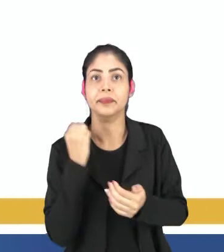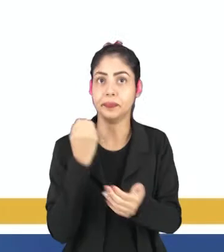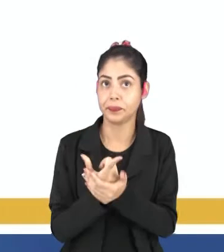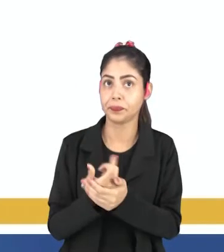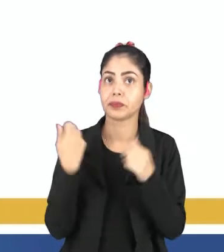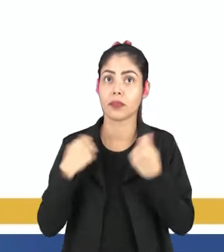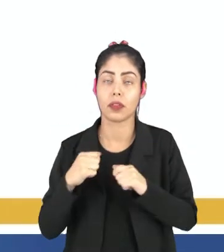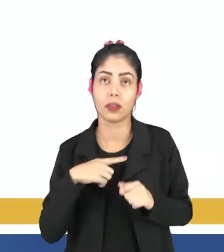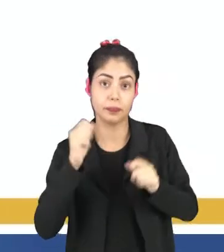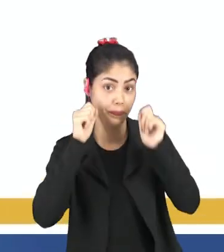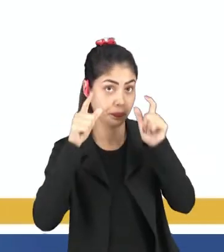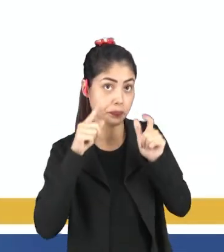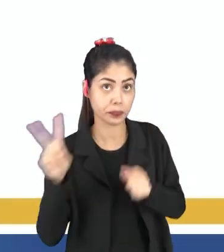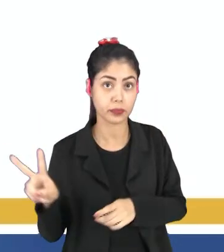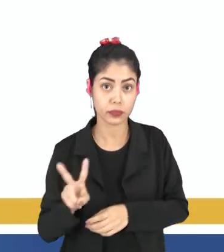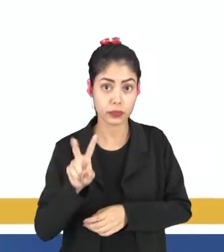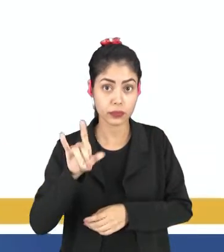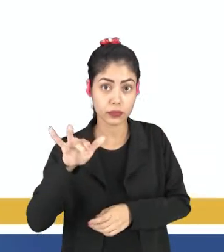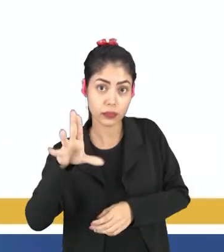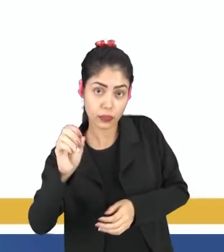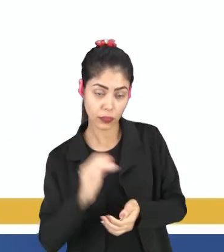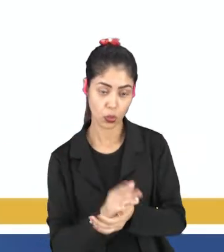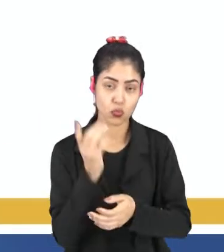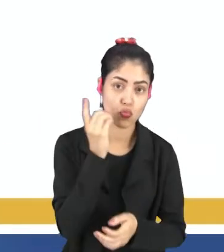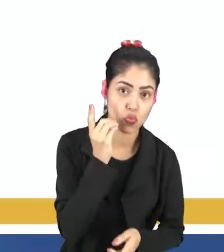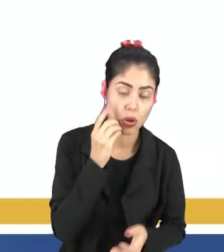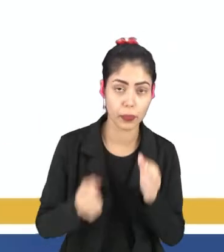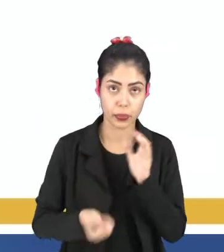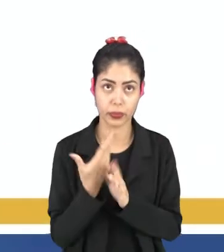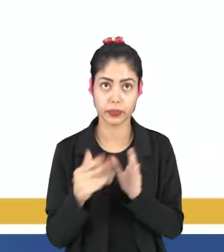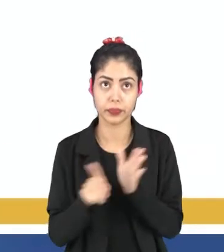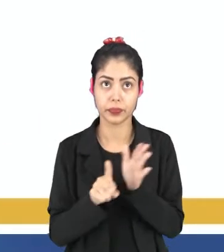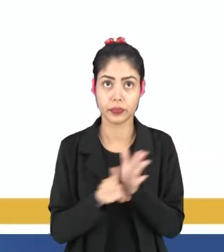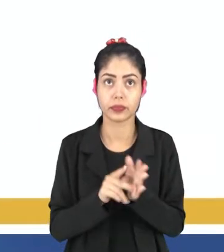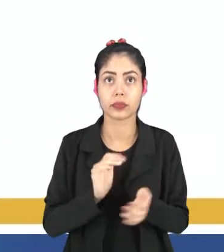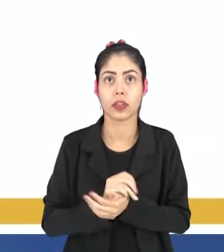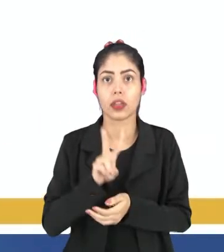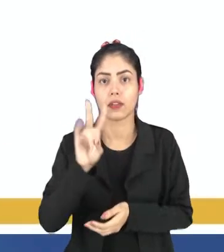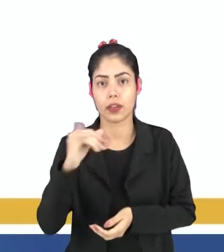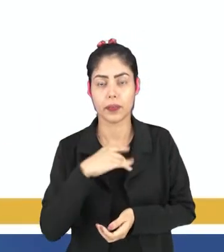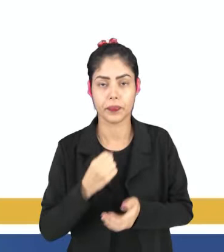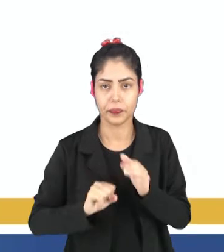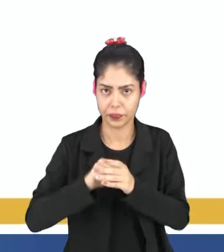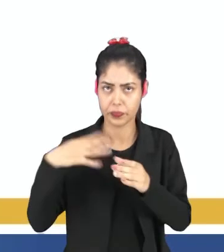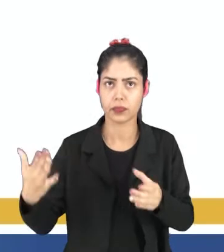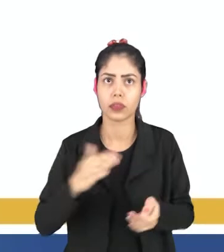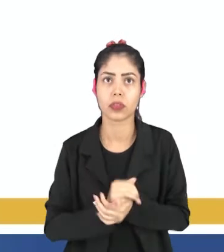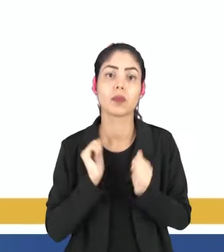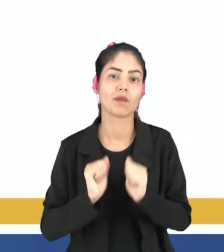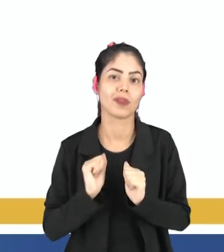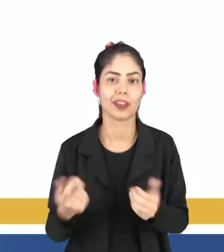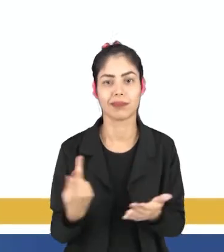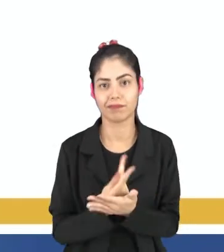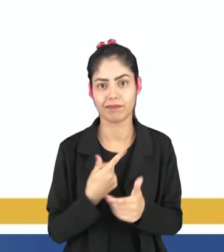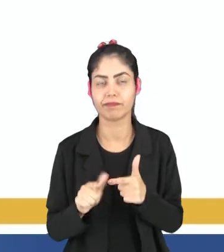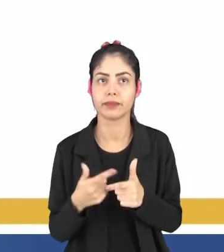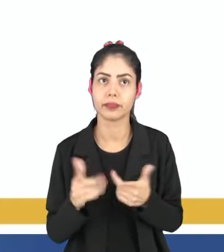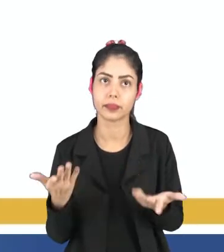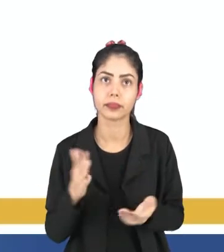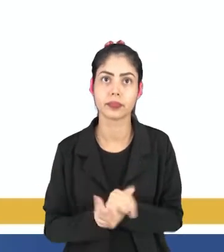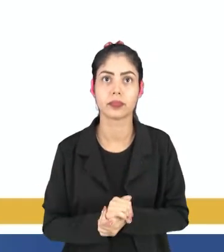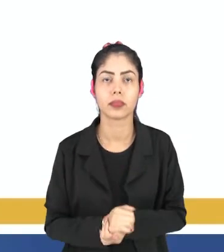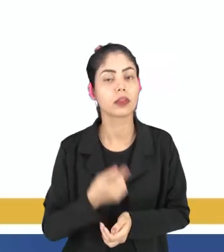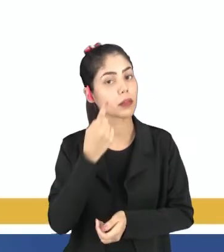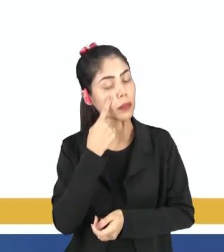comprado, é preciso ter atenção quanto à validade do produto. Alimento que estiver fora do prazo pode estar estragado. Observe também